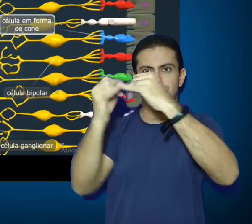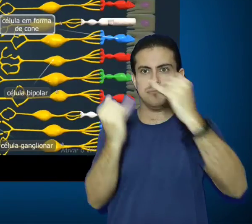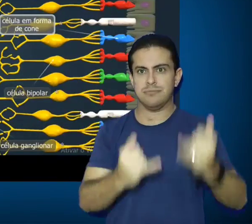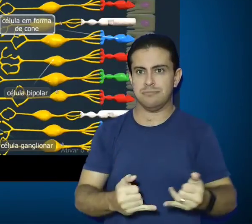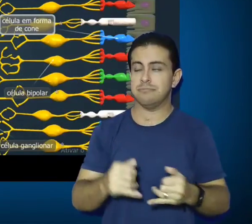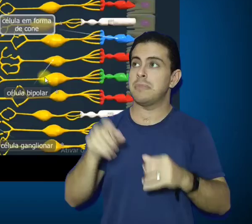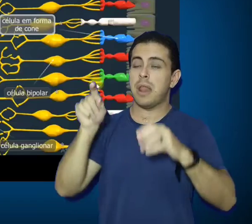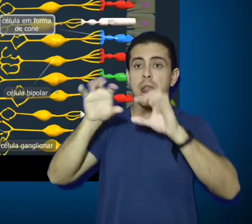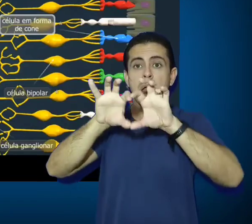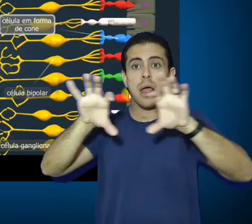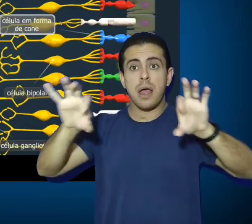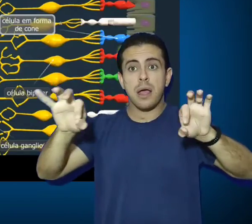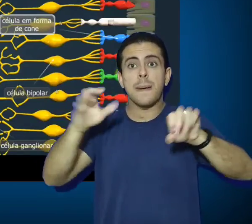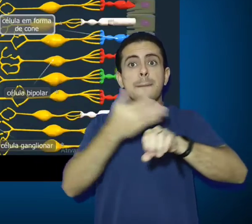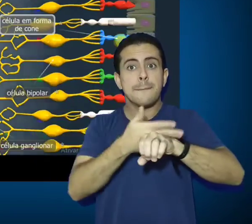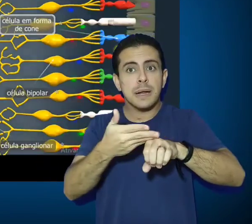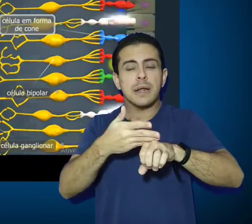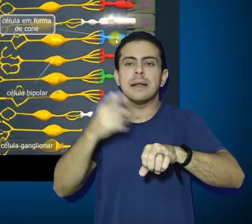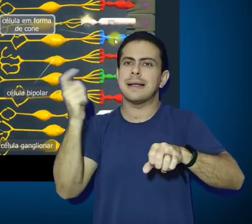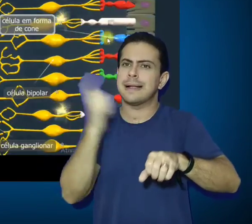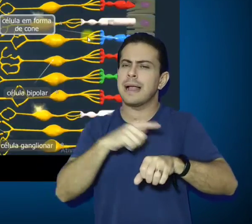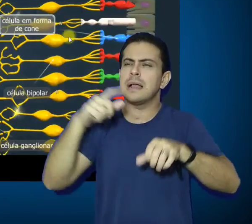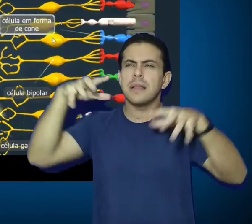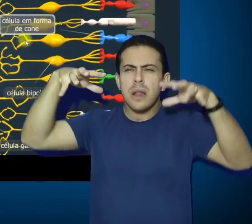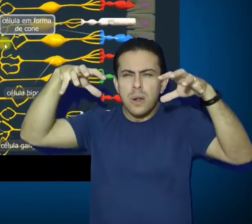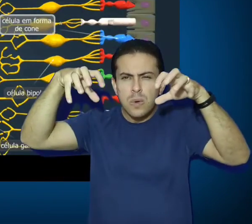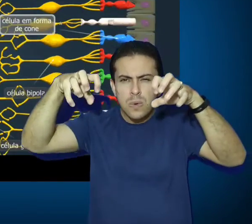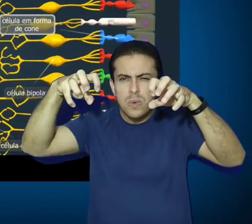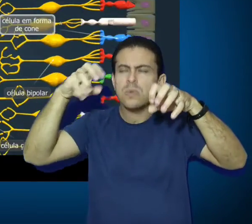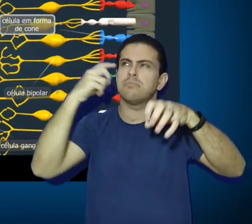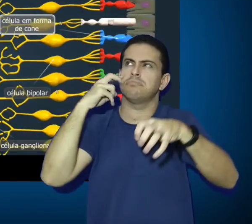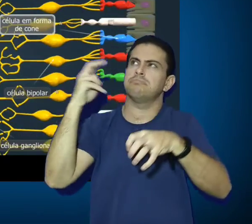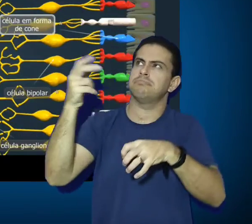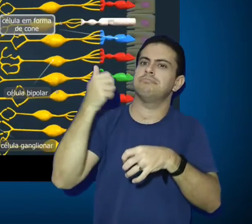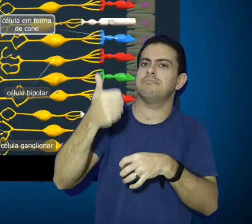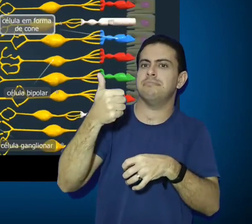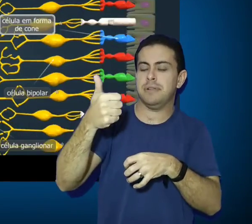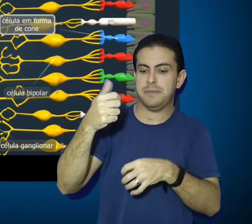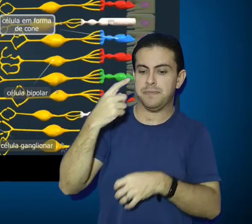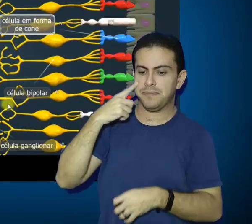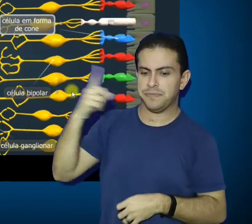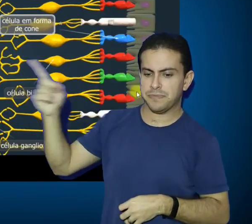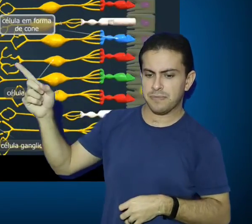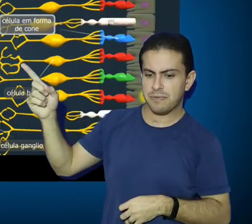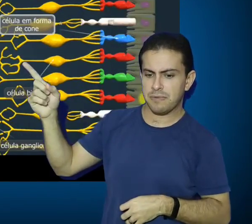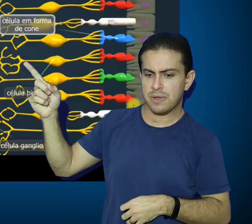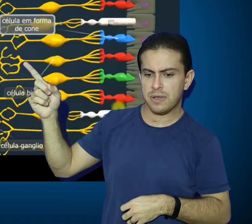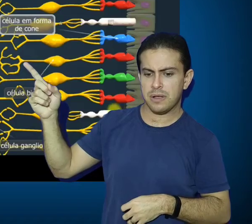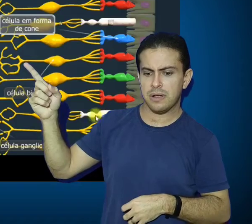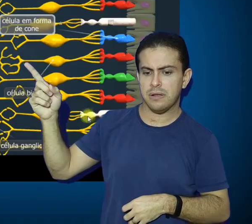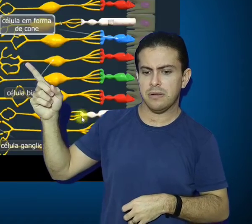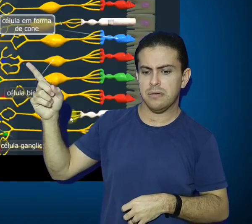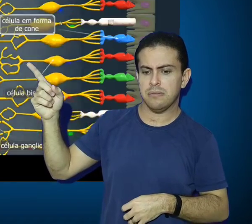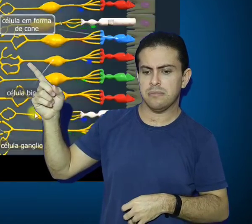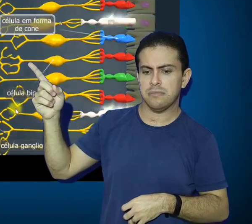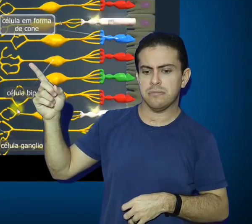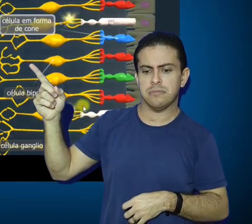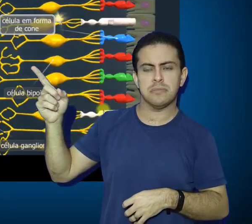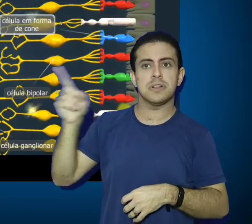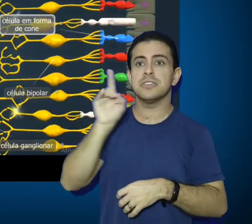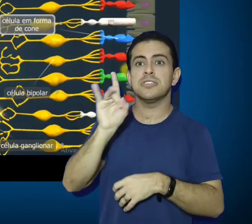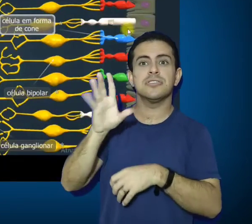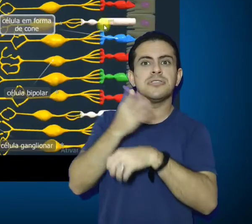com pouca luz. Observe que os cones não estão enviando impulsos nervosos ao cérebro pelo nervo